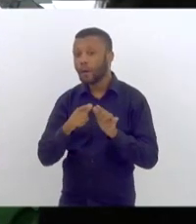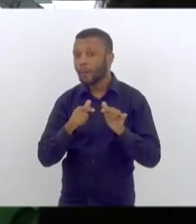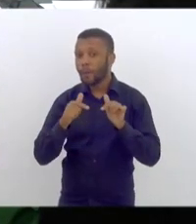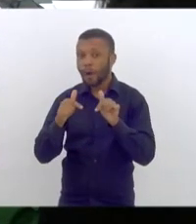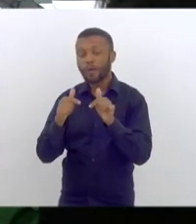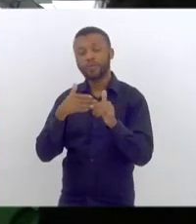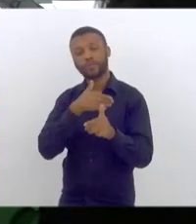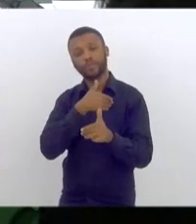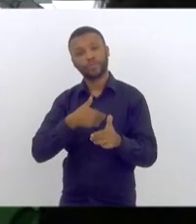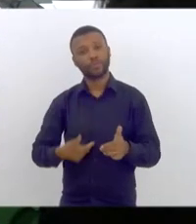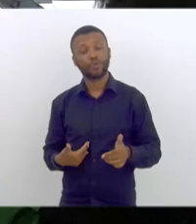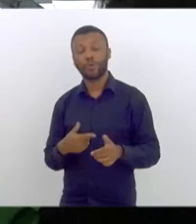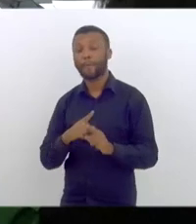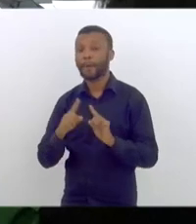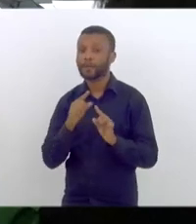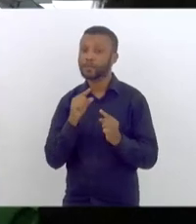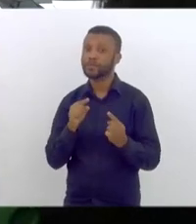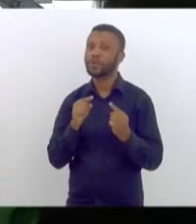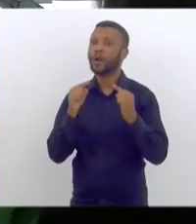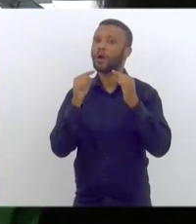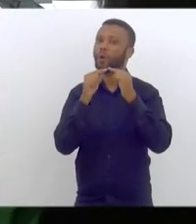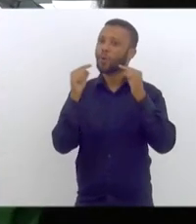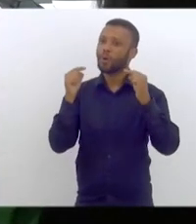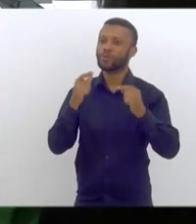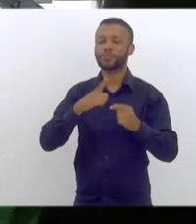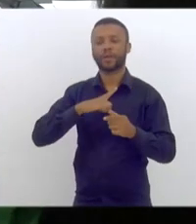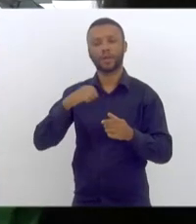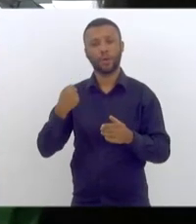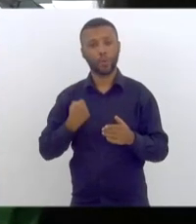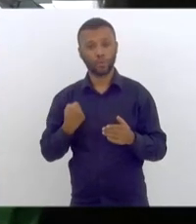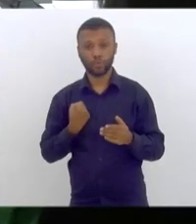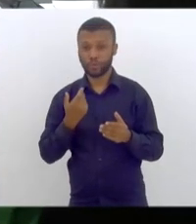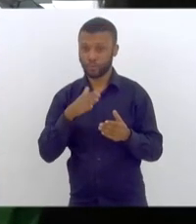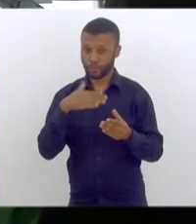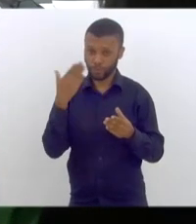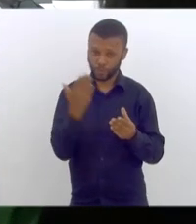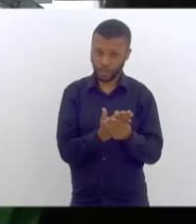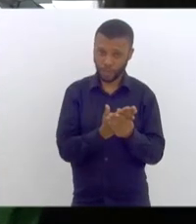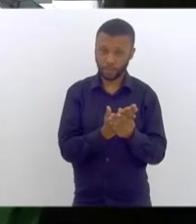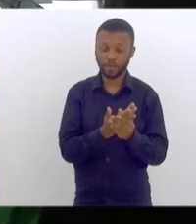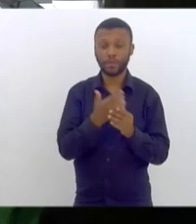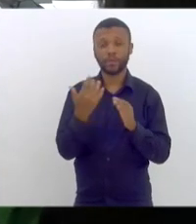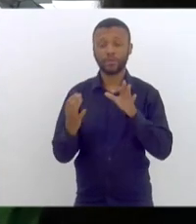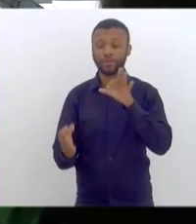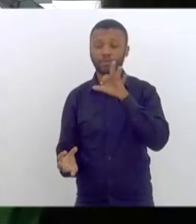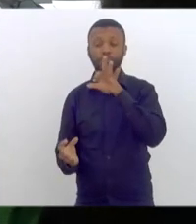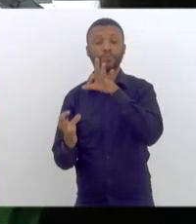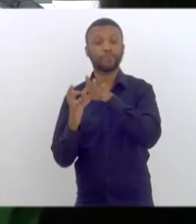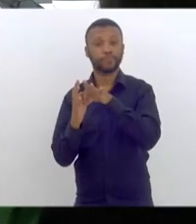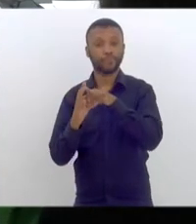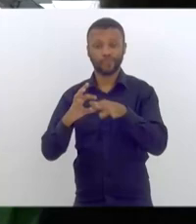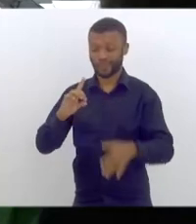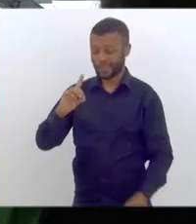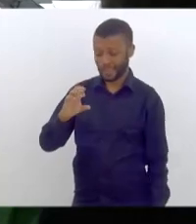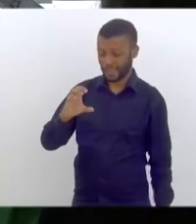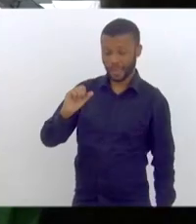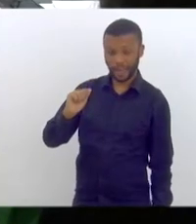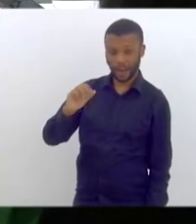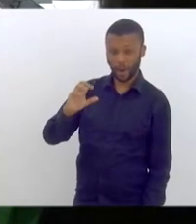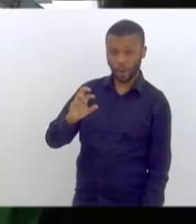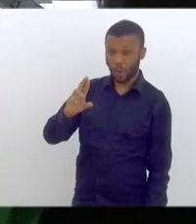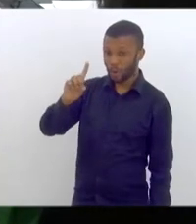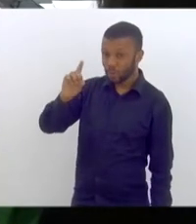botar assim de acordo aí sem Diário Oficial o número do processo e de acordo se você entrar no processo você não sabe nem o que que